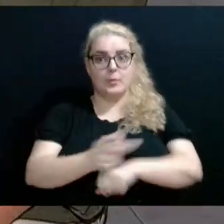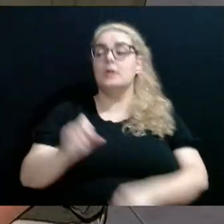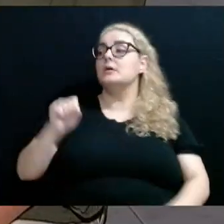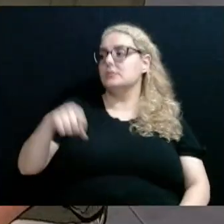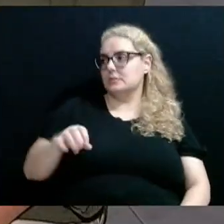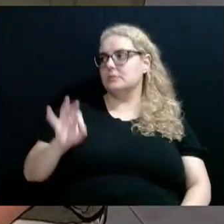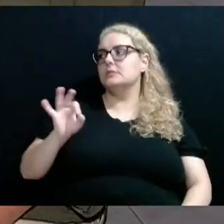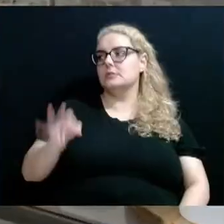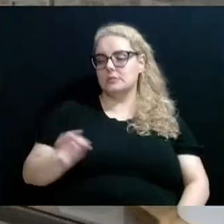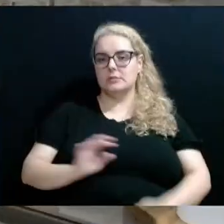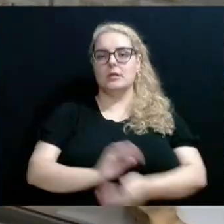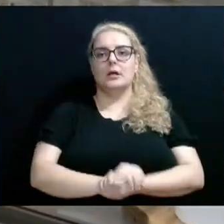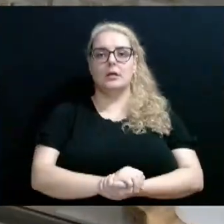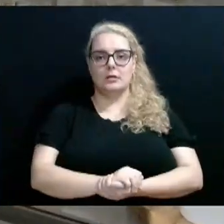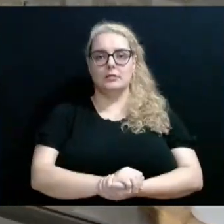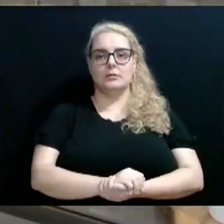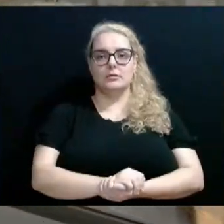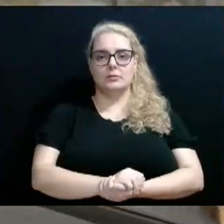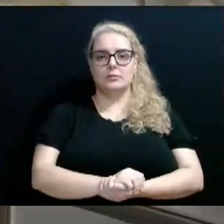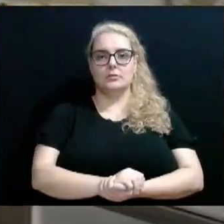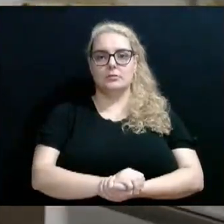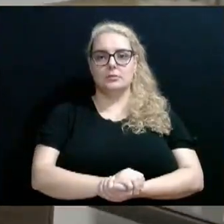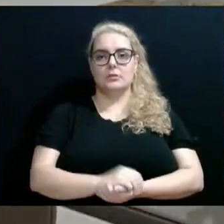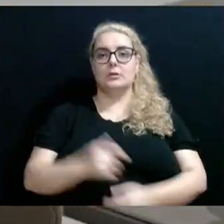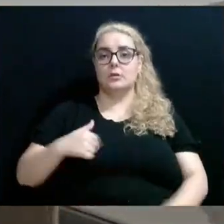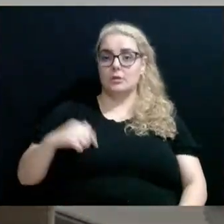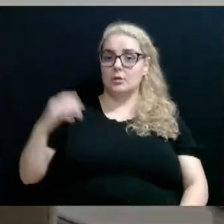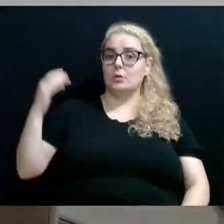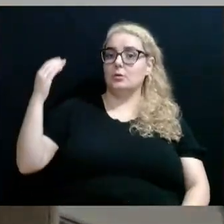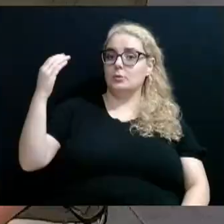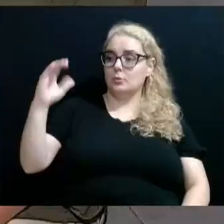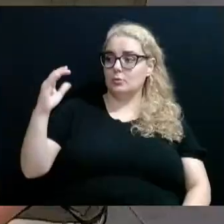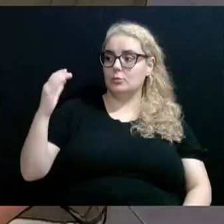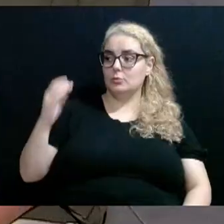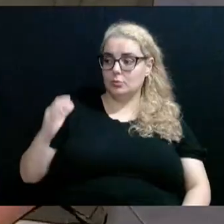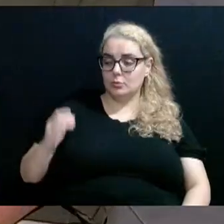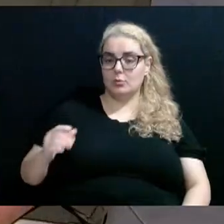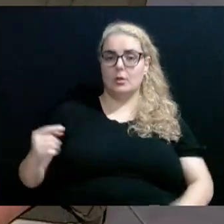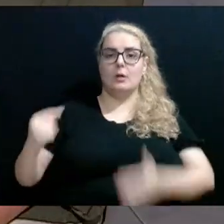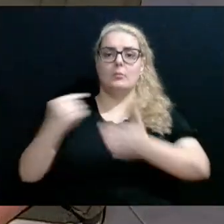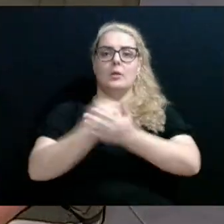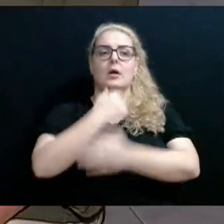isso. Aí eu fui lançando e as pessoas foram perguntando, eu quero